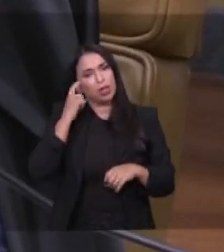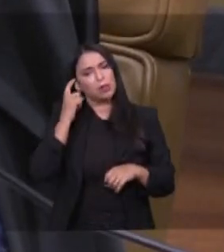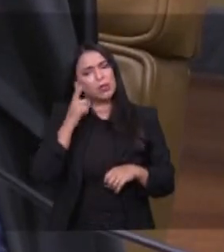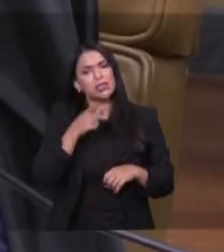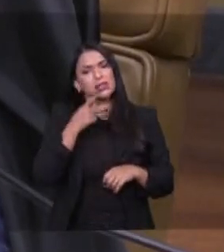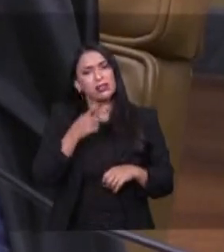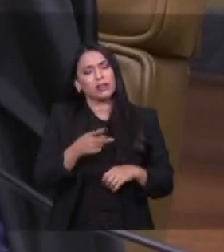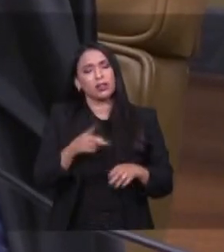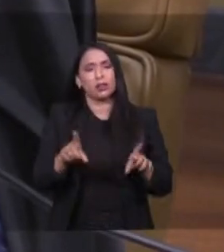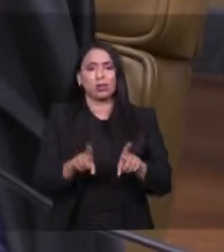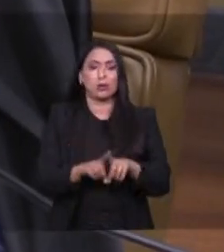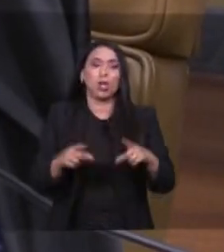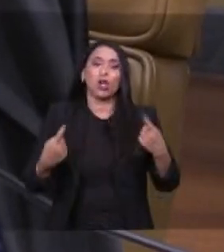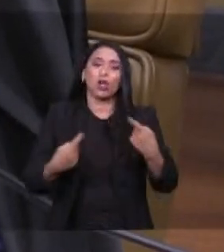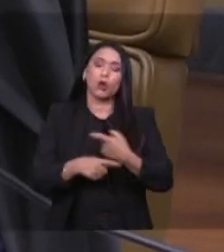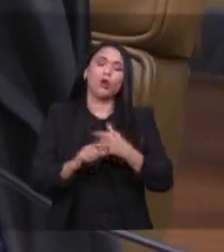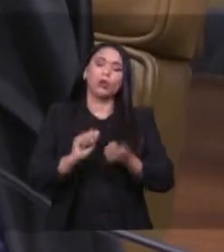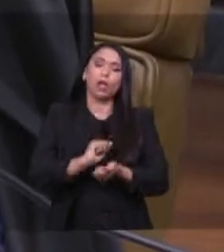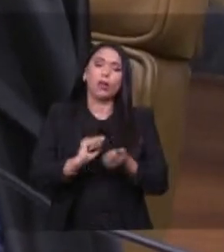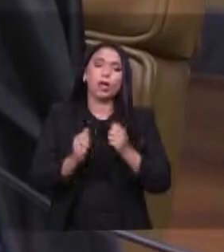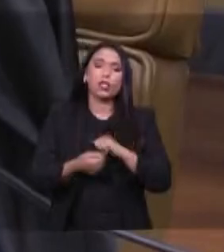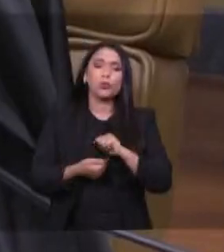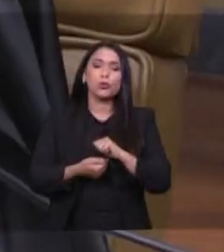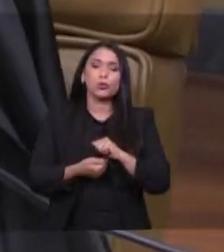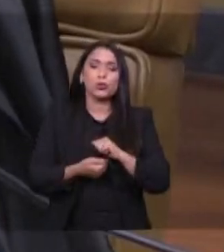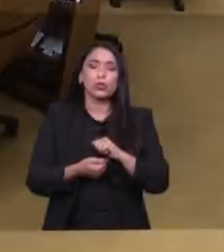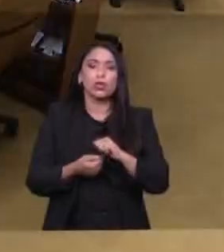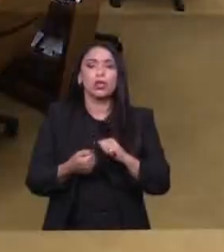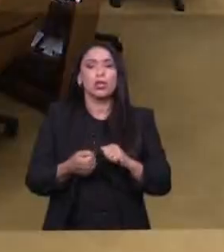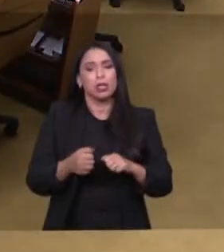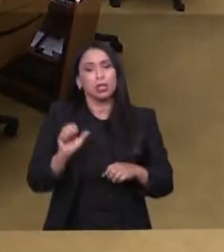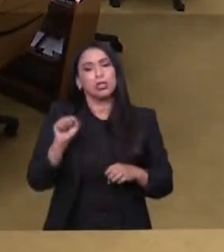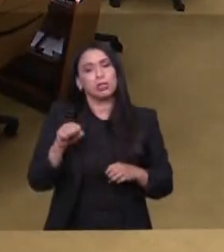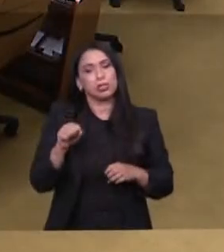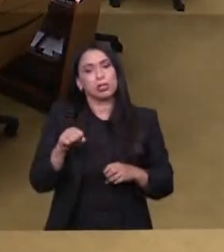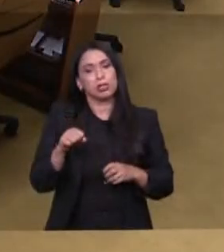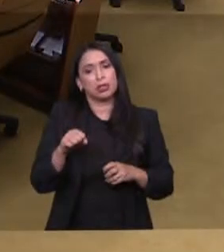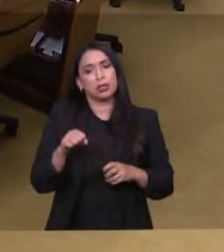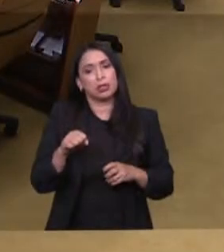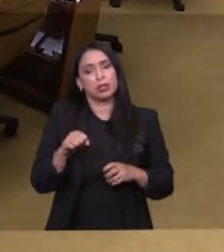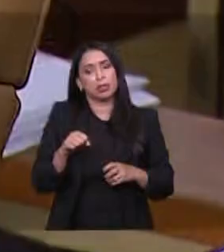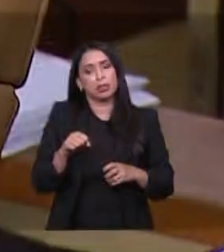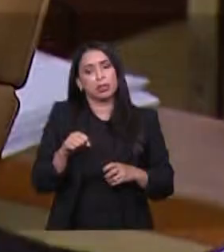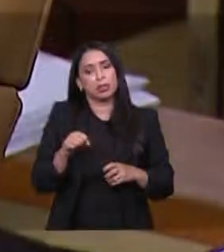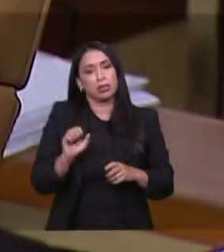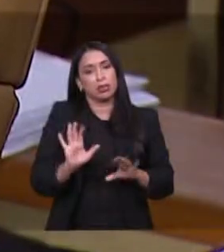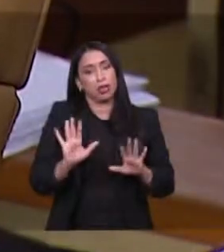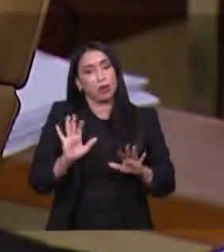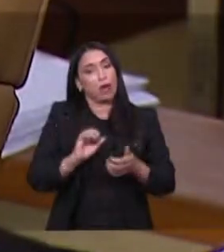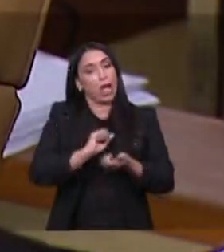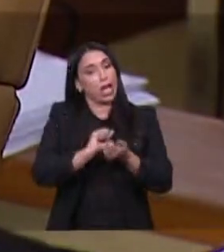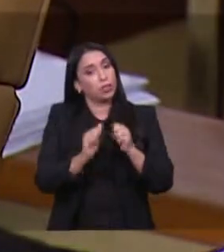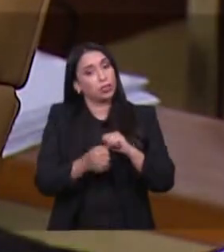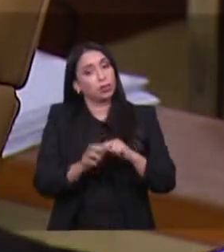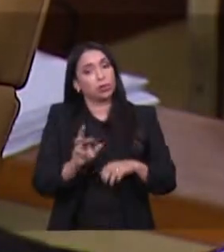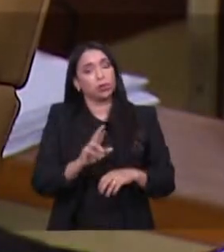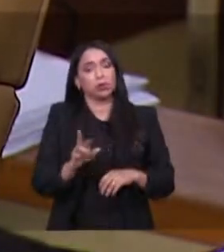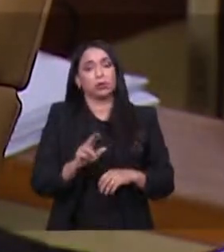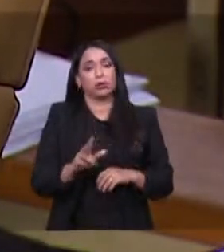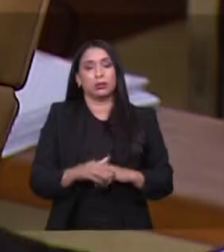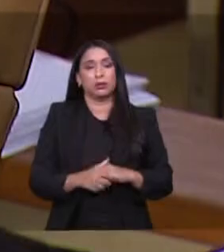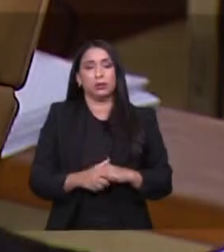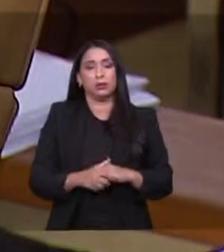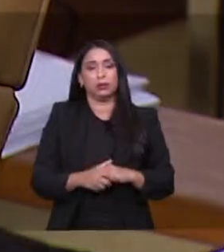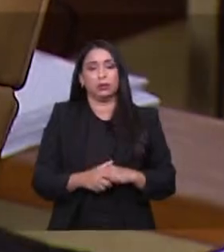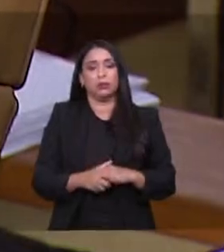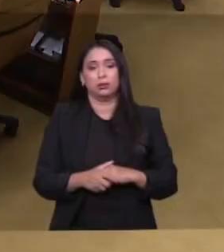manifestado contra o ajuste. Então, foi nesse sentido. Foi nesse sentido. Então, ajuste não é isso aí. O que